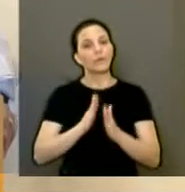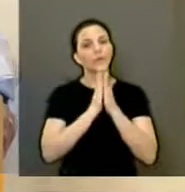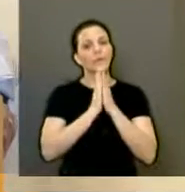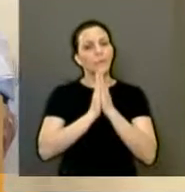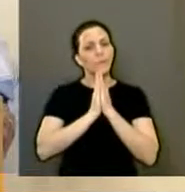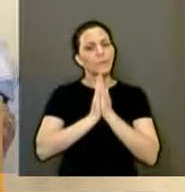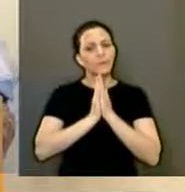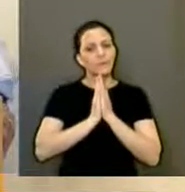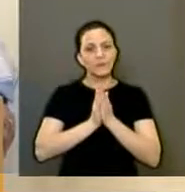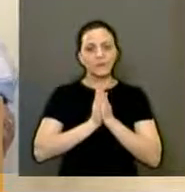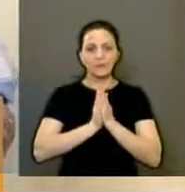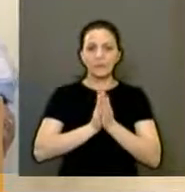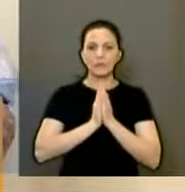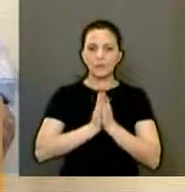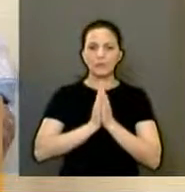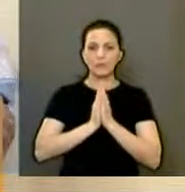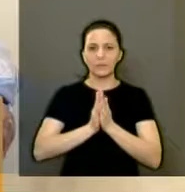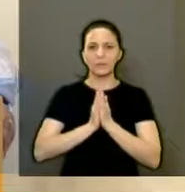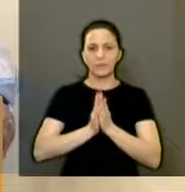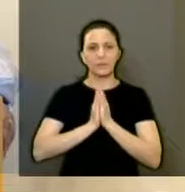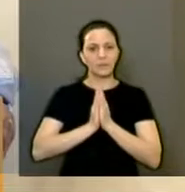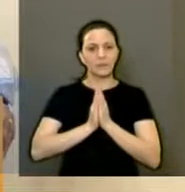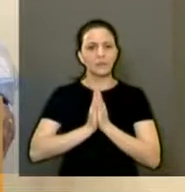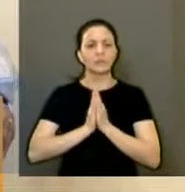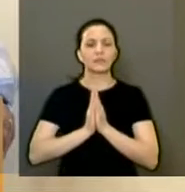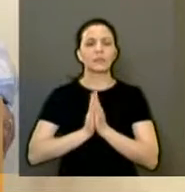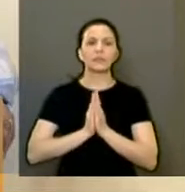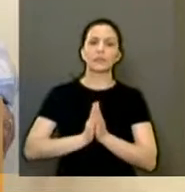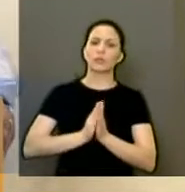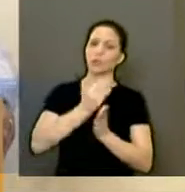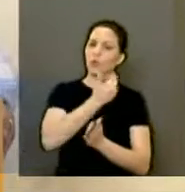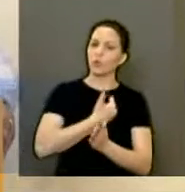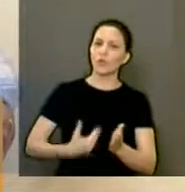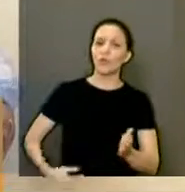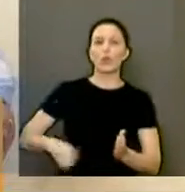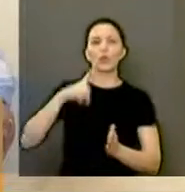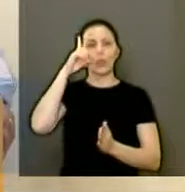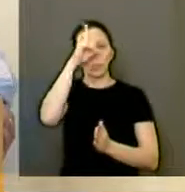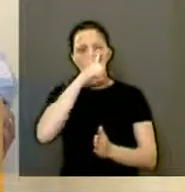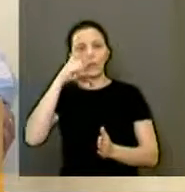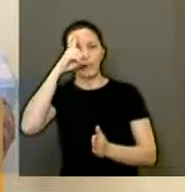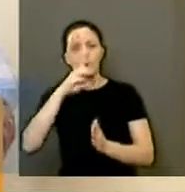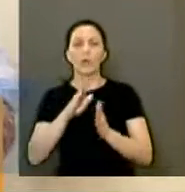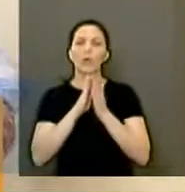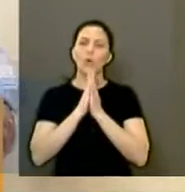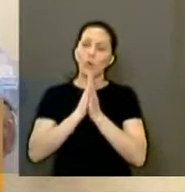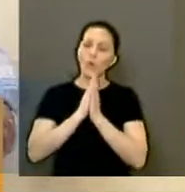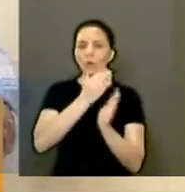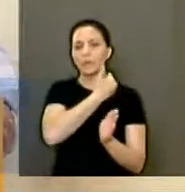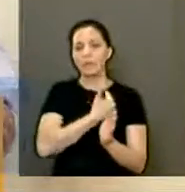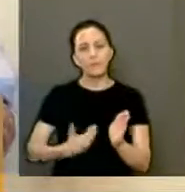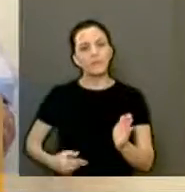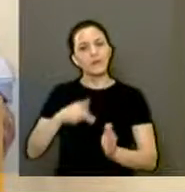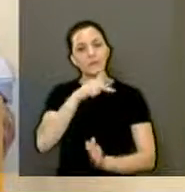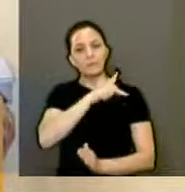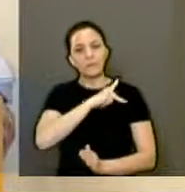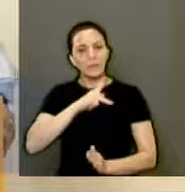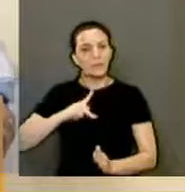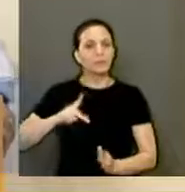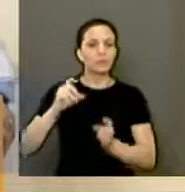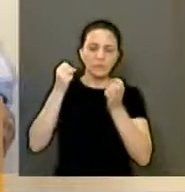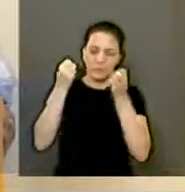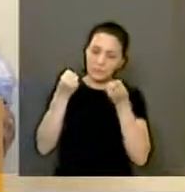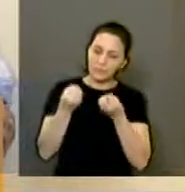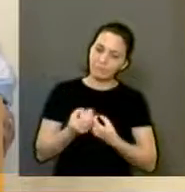que eu tenho um pastor um apóstolo abençoada igreja que todo domingo ele fala hora para o governo ora pelos vereadores